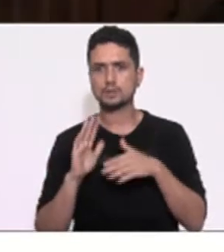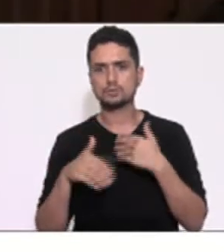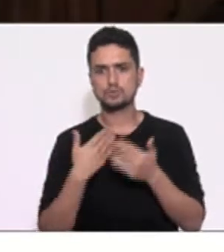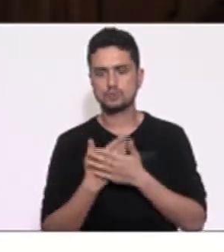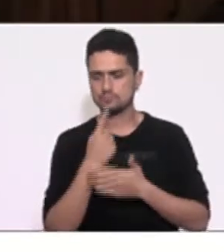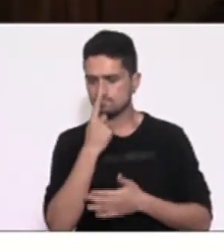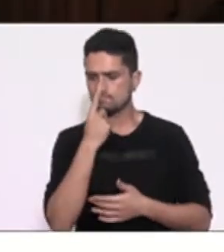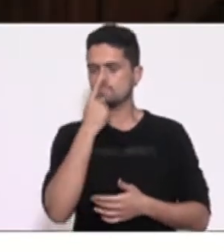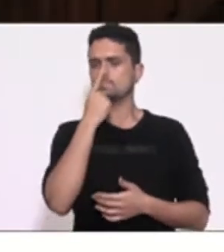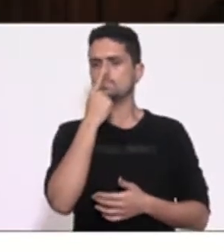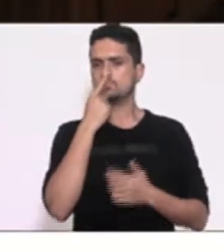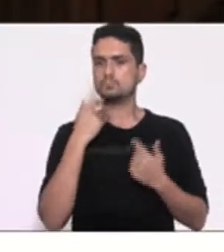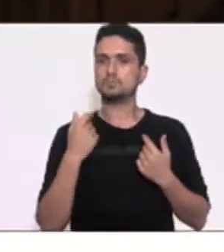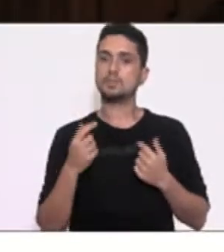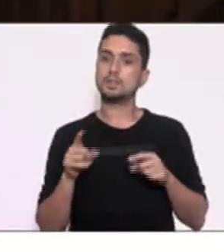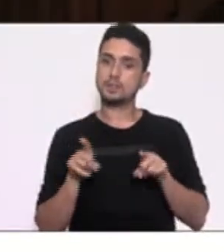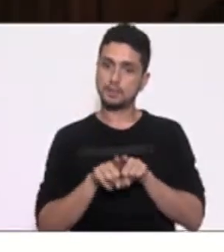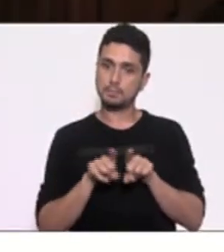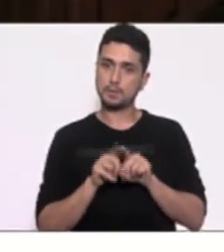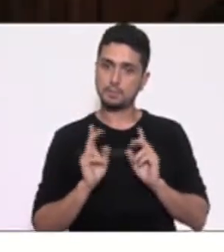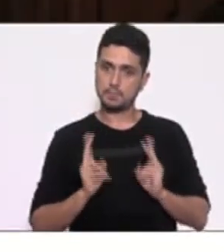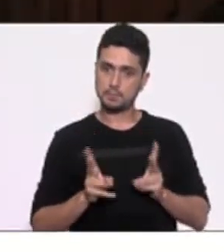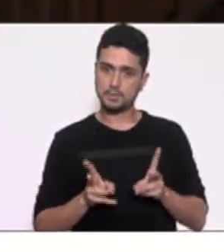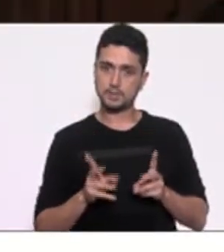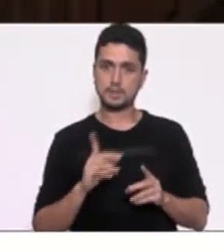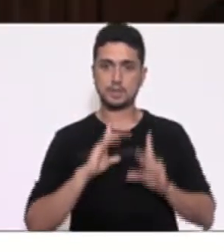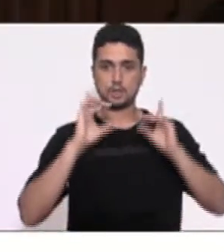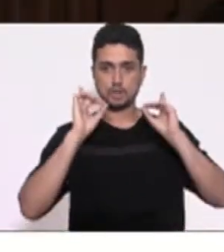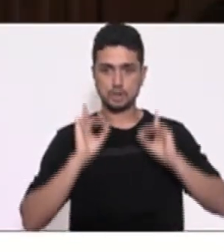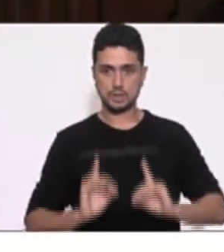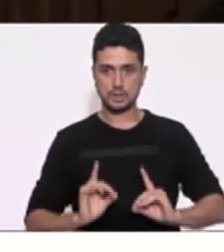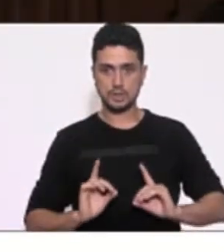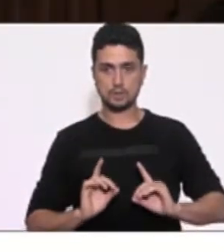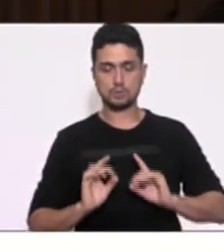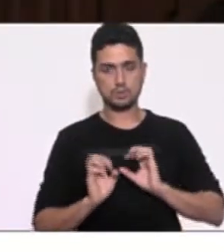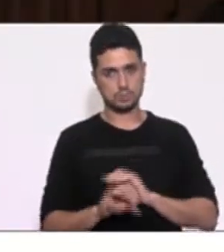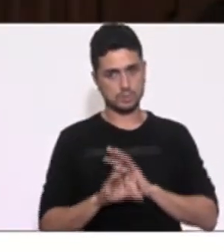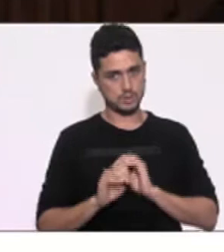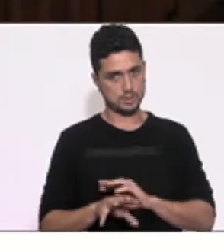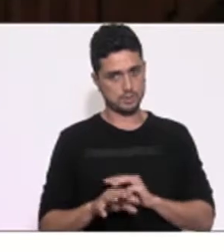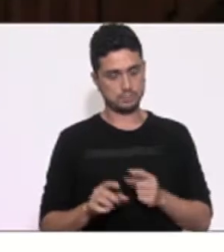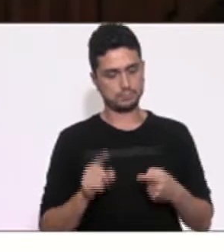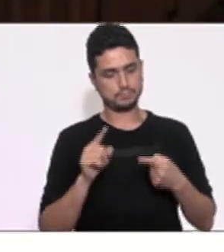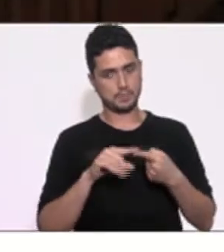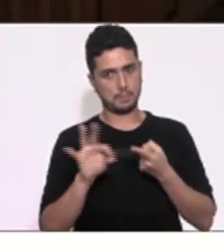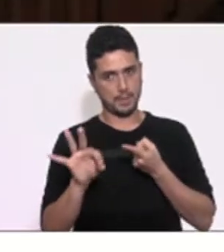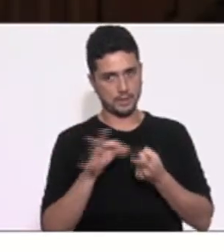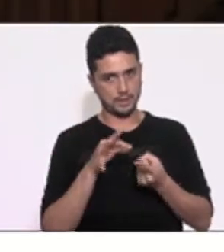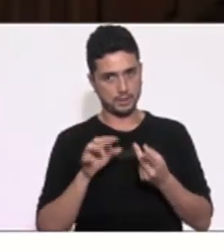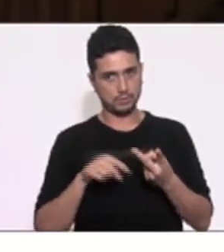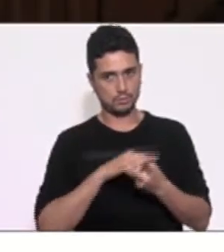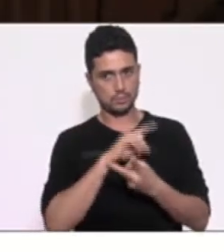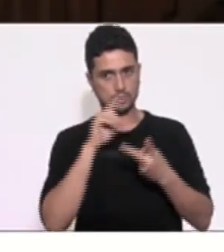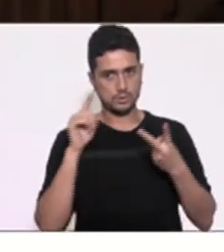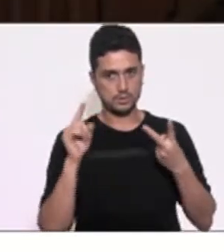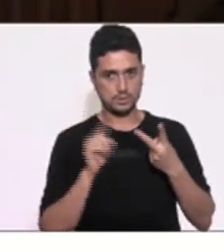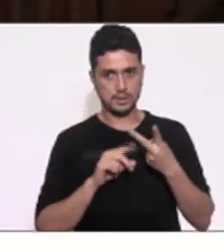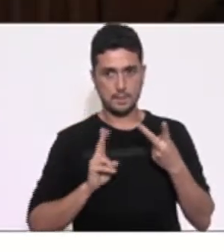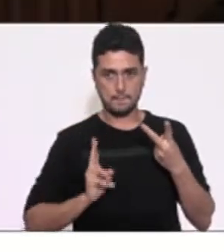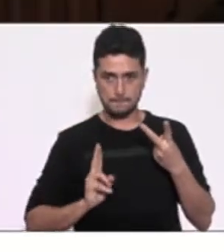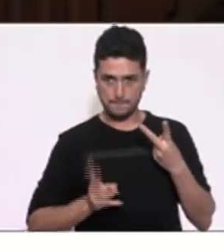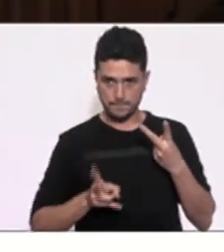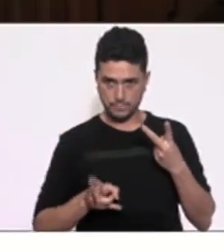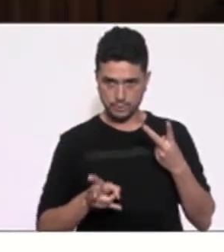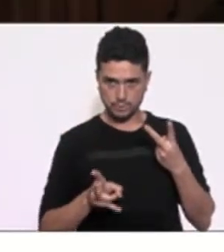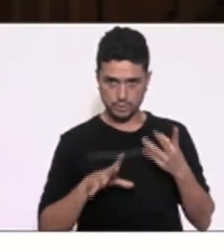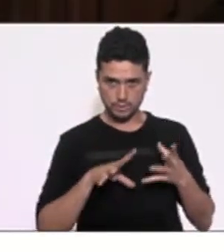Ainda que permaneça, o direito à educação só se completa, para além da matrícula e para além da